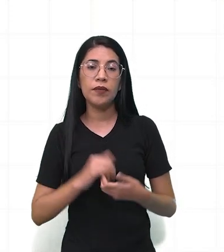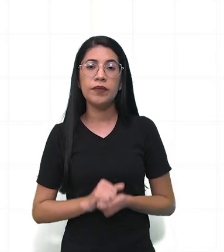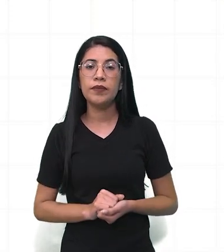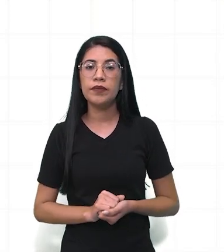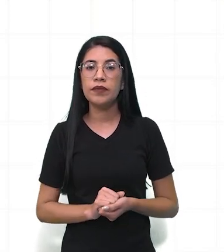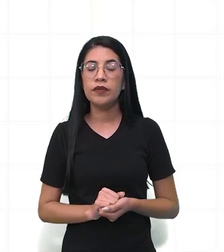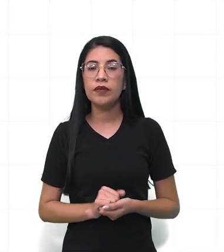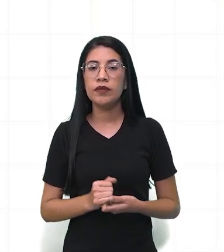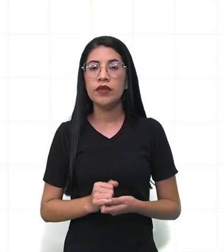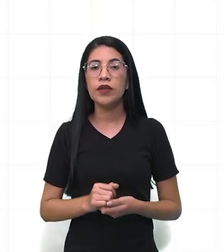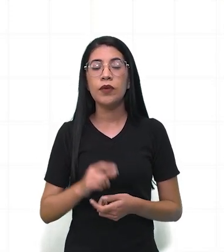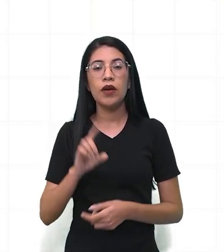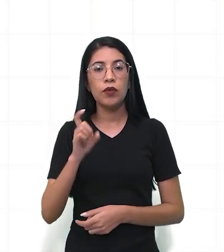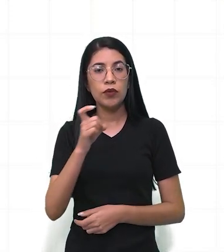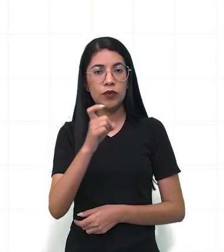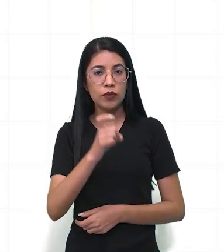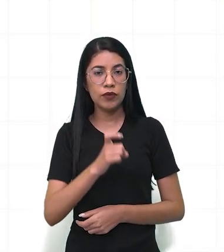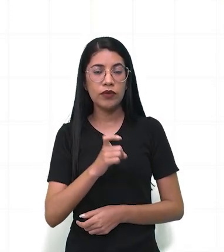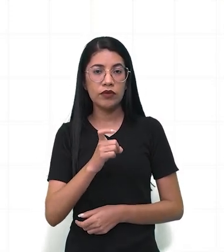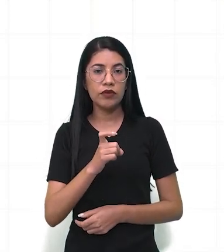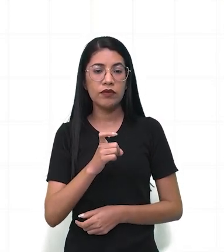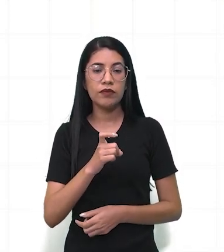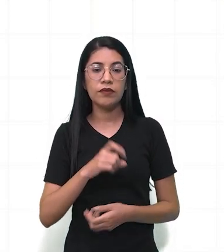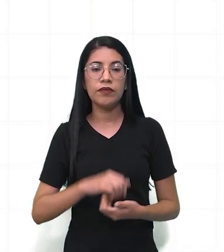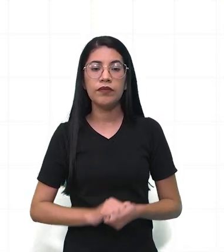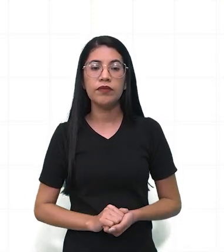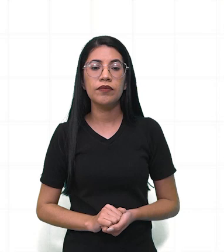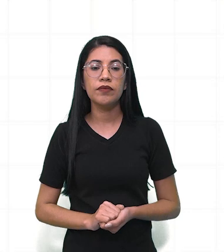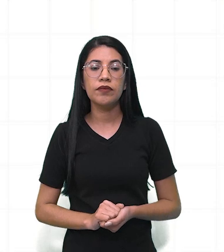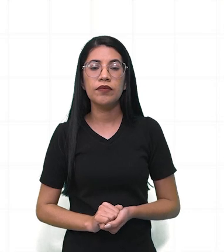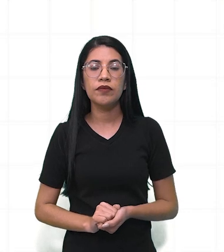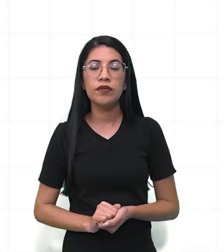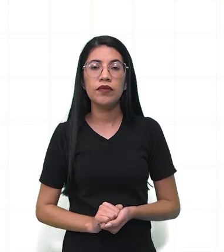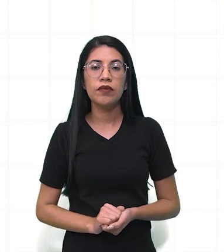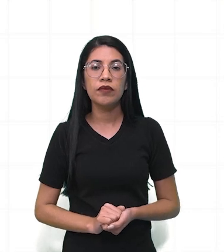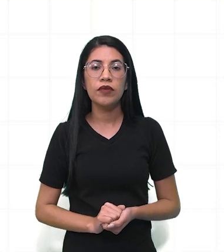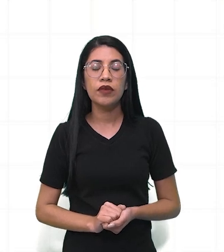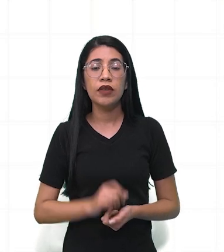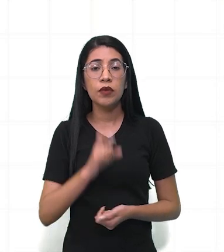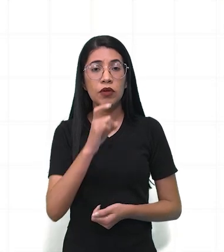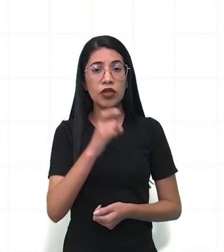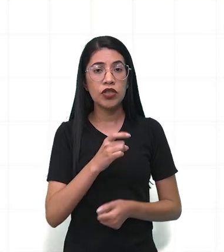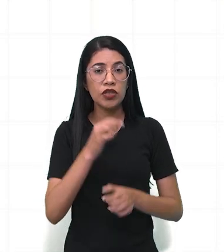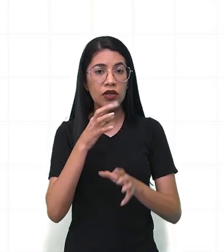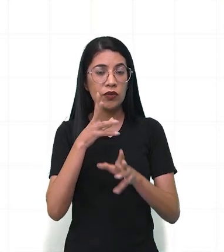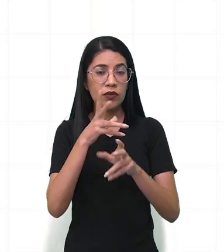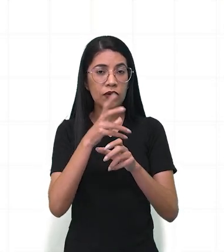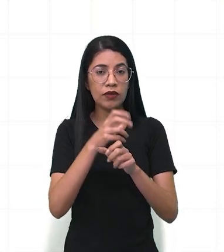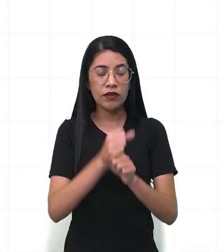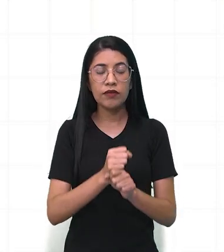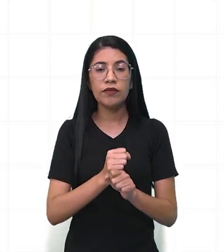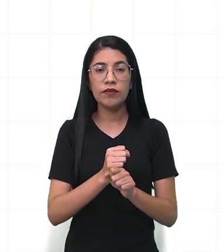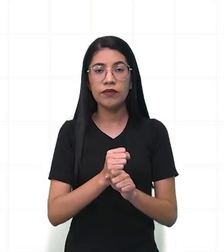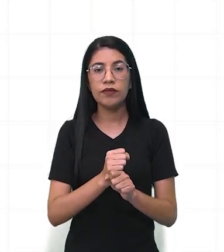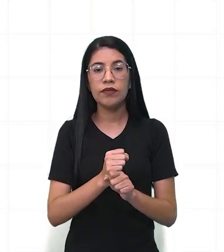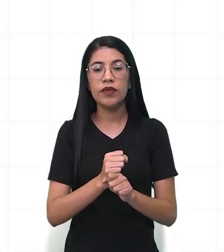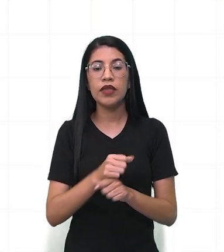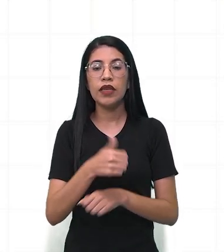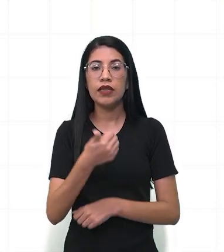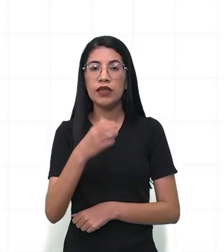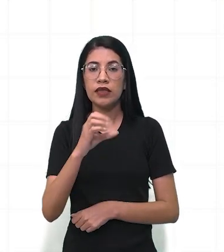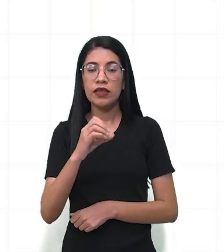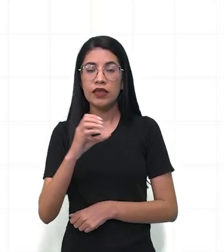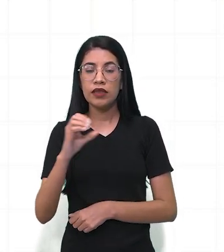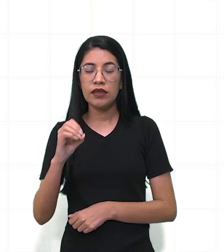X. X vai ser o todo, ou seja, vai ser o 100%.